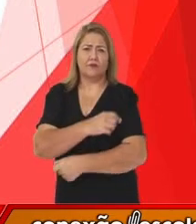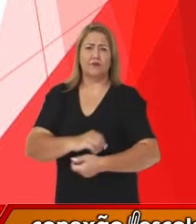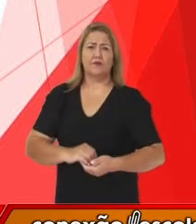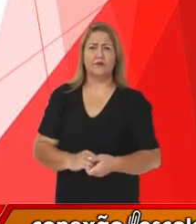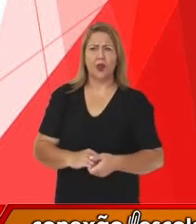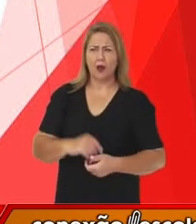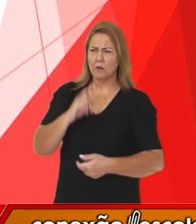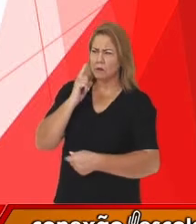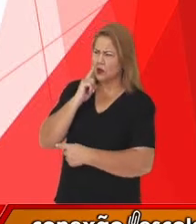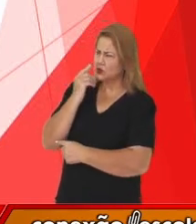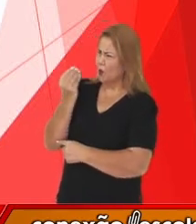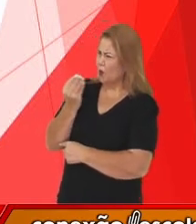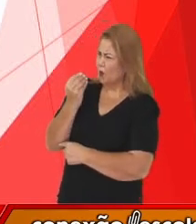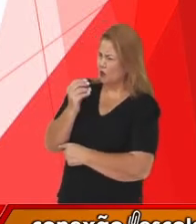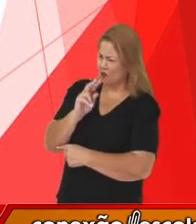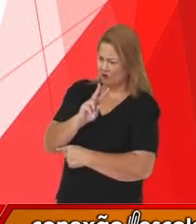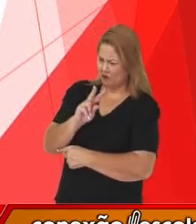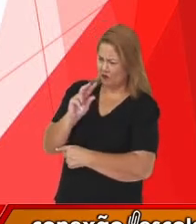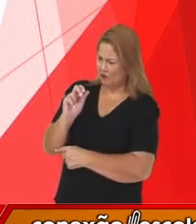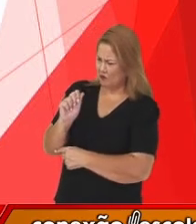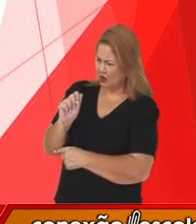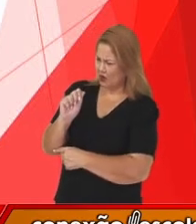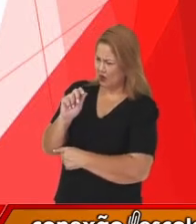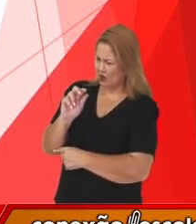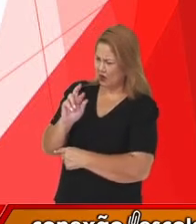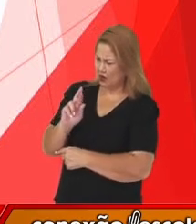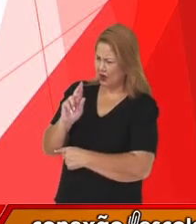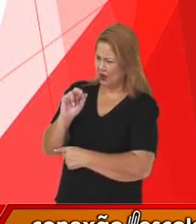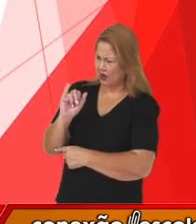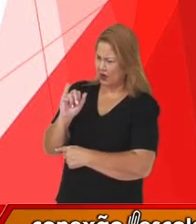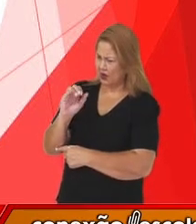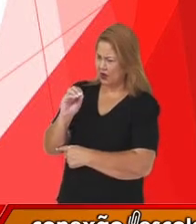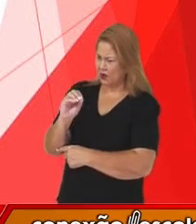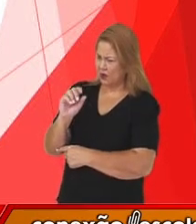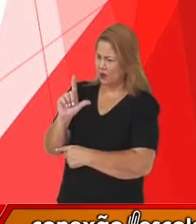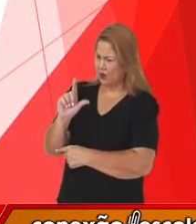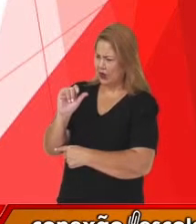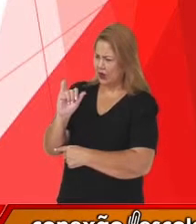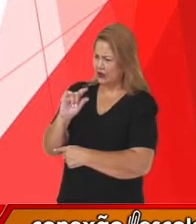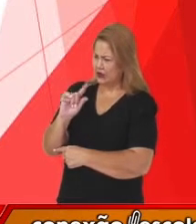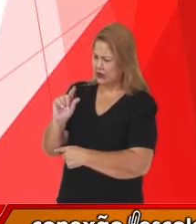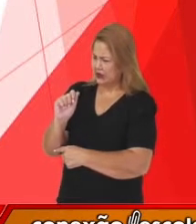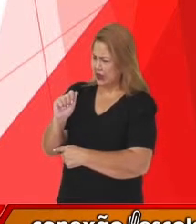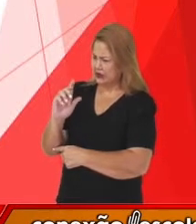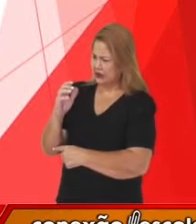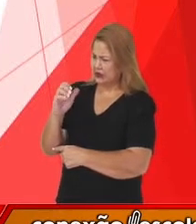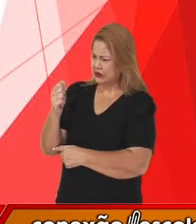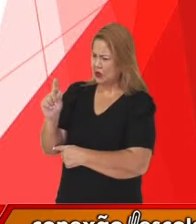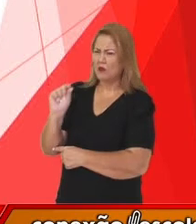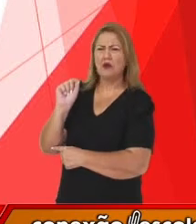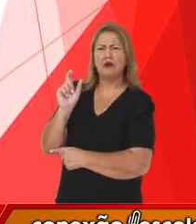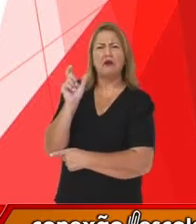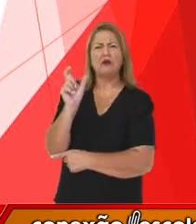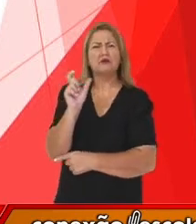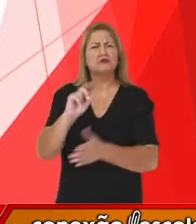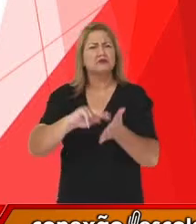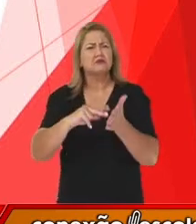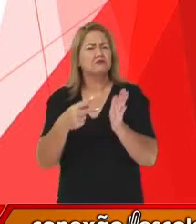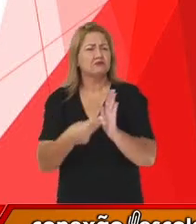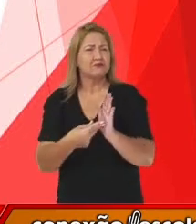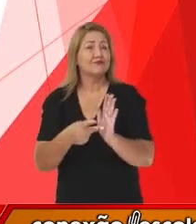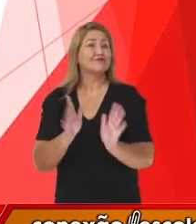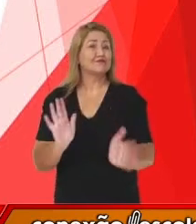Mariana, variolização? Que nome é esse? Então vamos lá, vamos entender o que é.